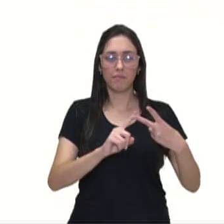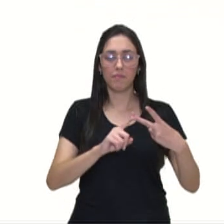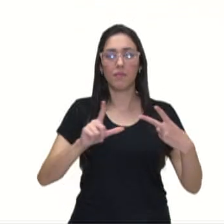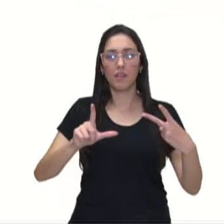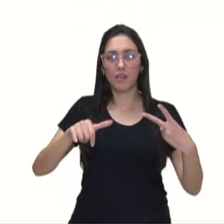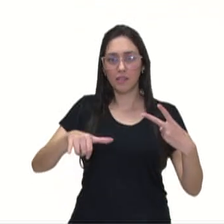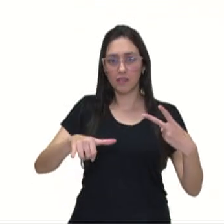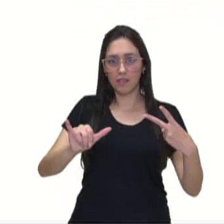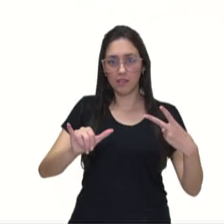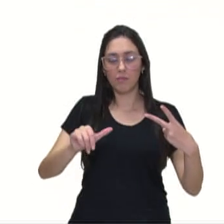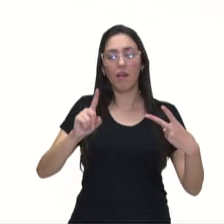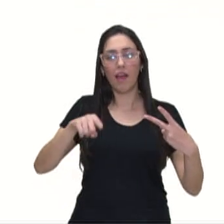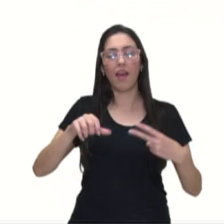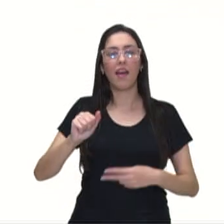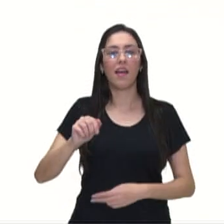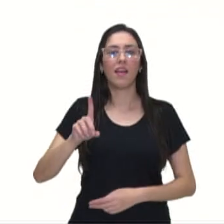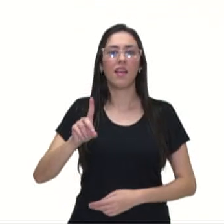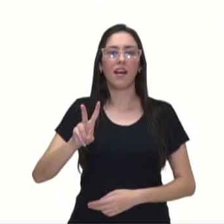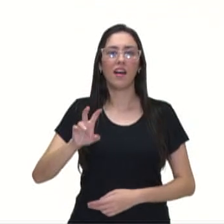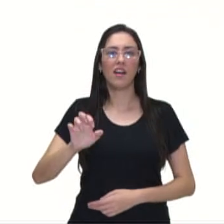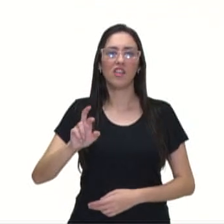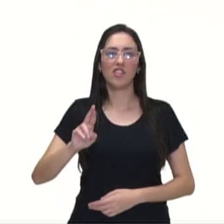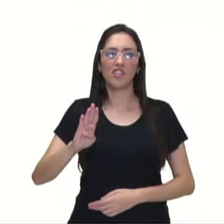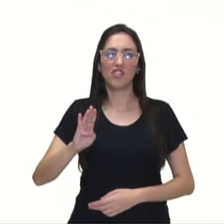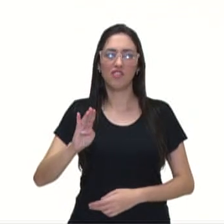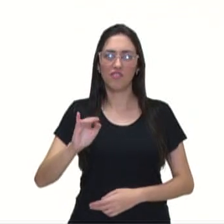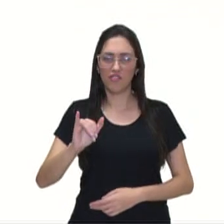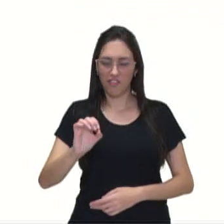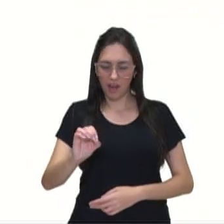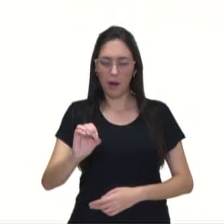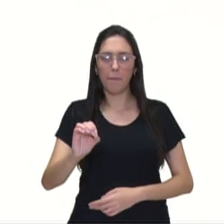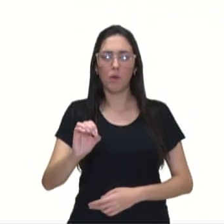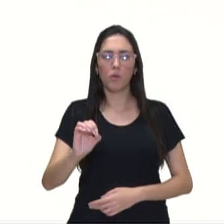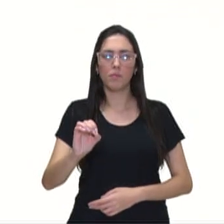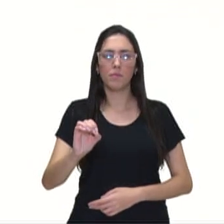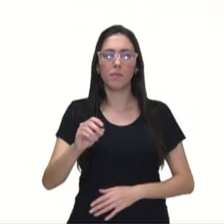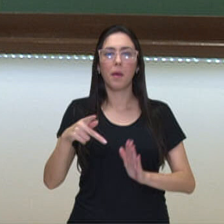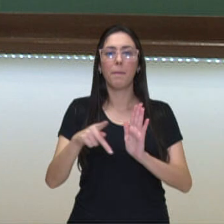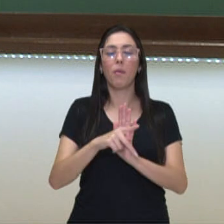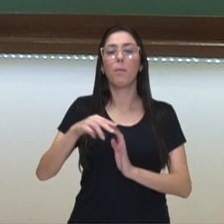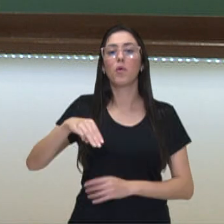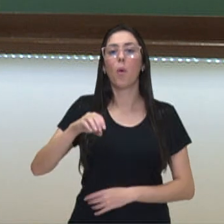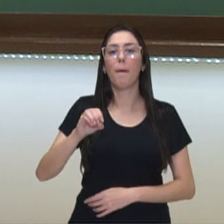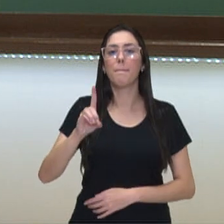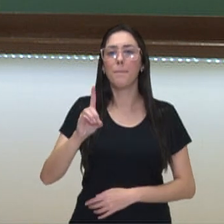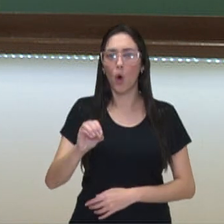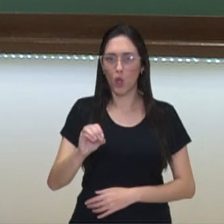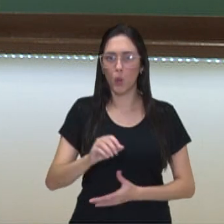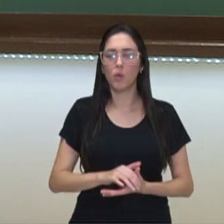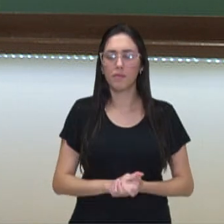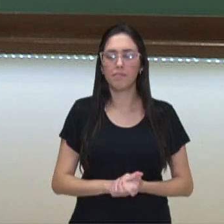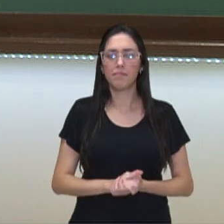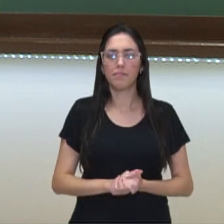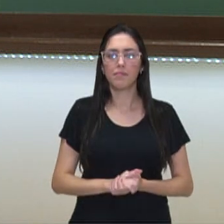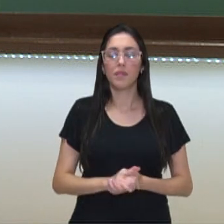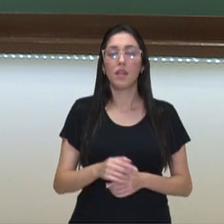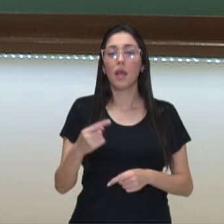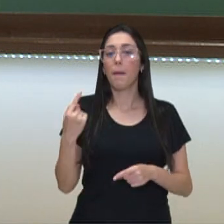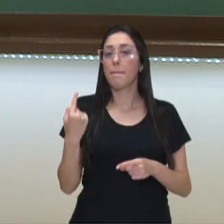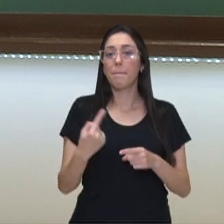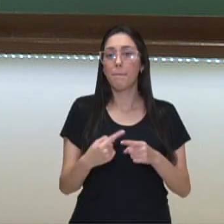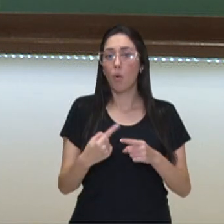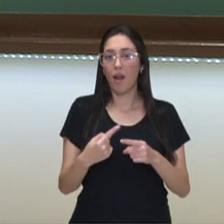ele forma advérbios e geralmente serão advérbios de modo. Sim, porque ele seria